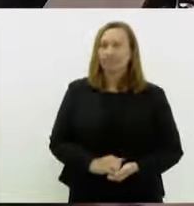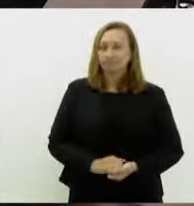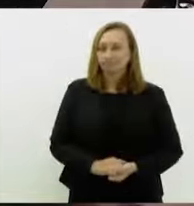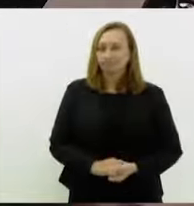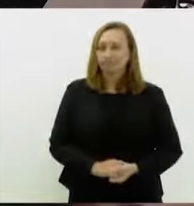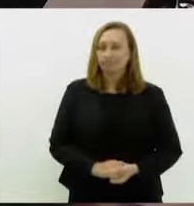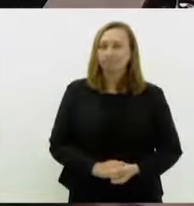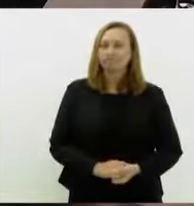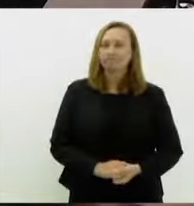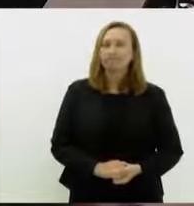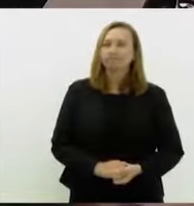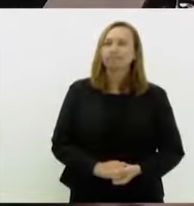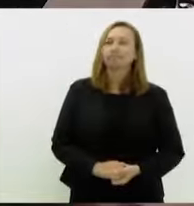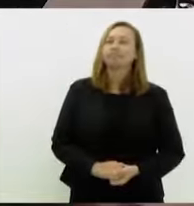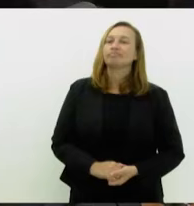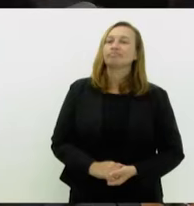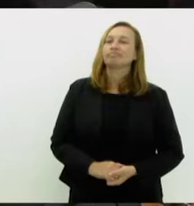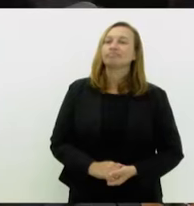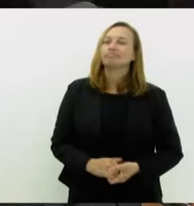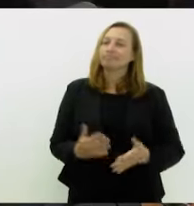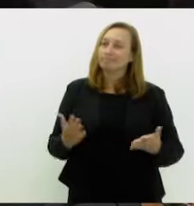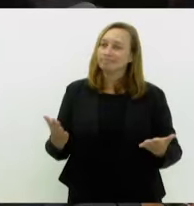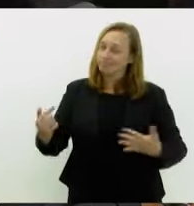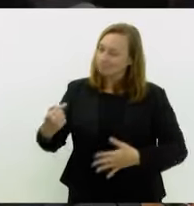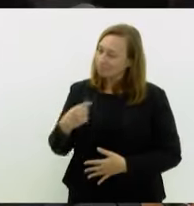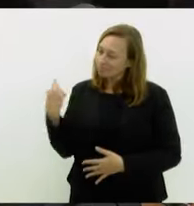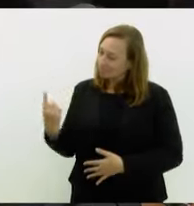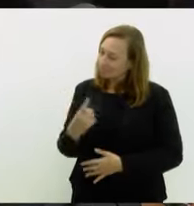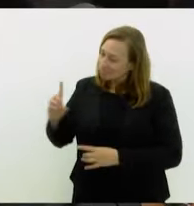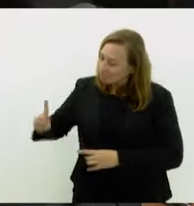Abram Alas que a gente vai passar